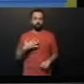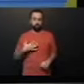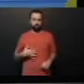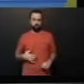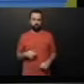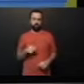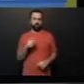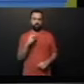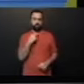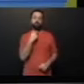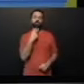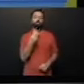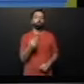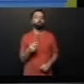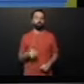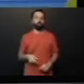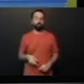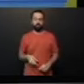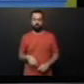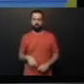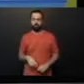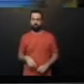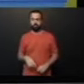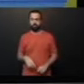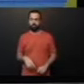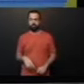uma entonação da voz, tá bom?